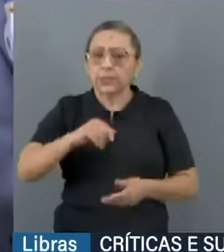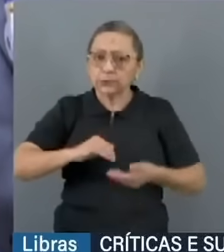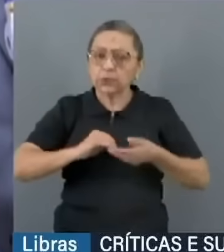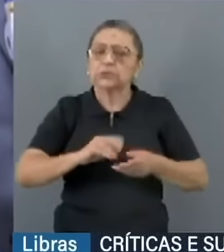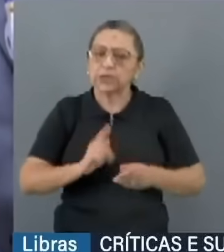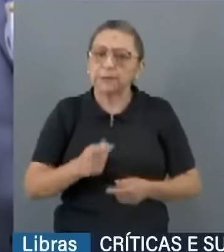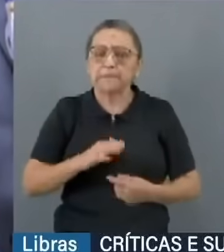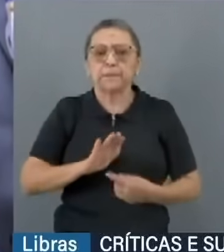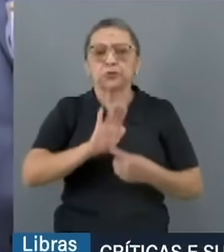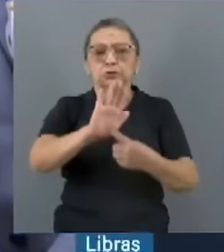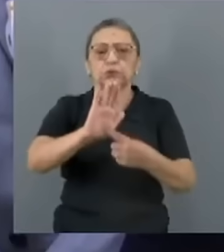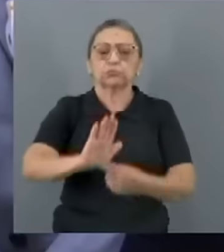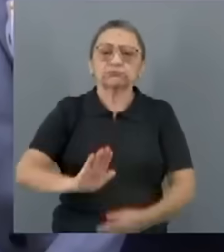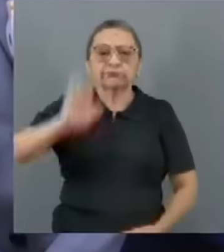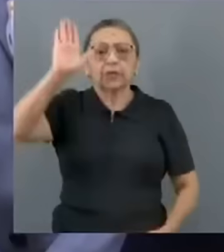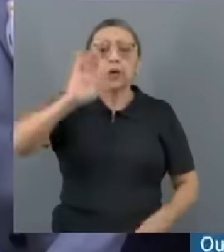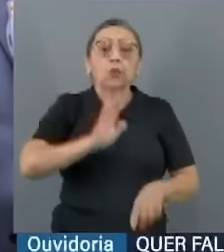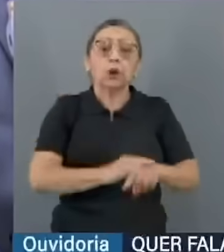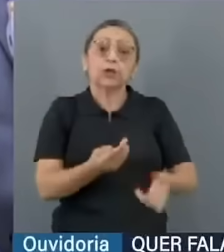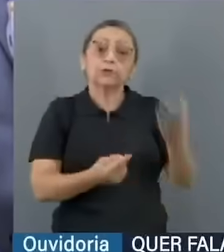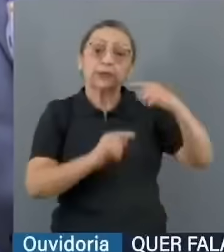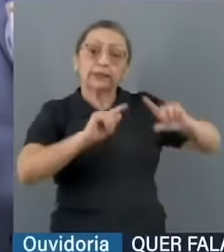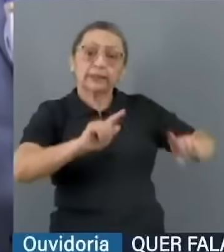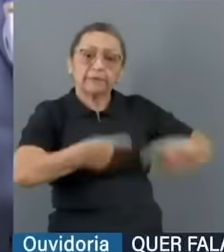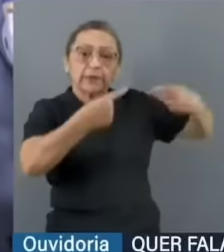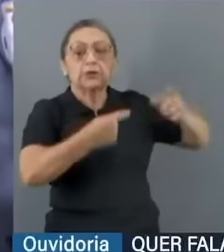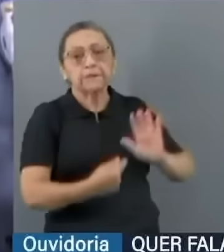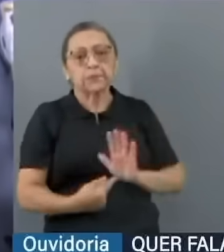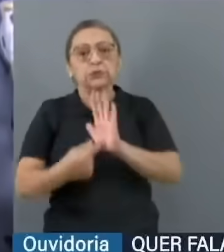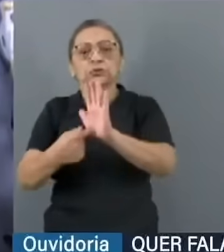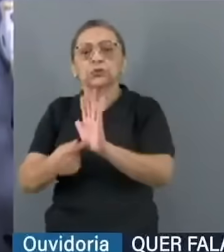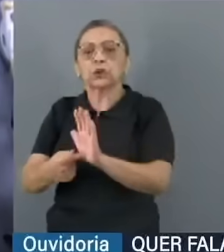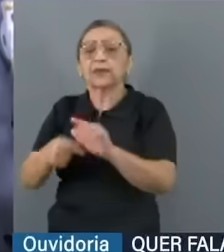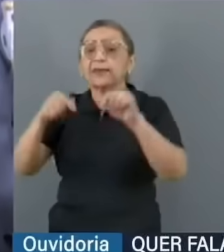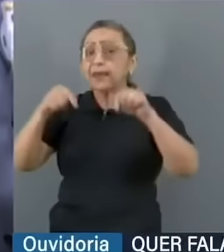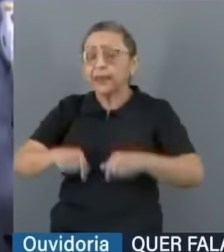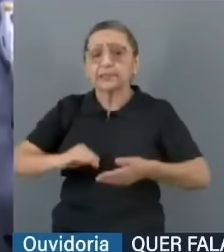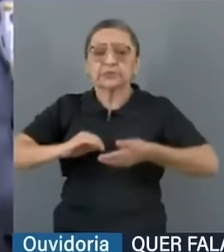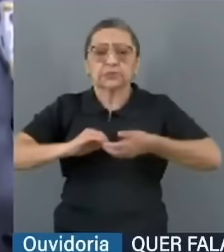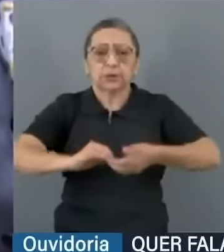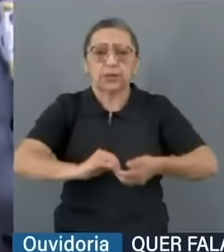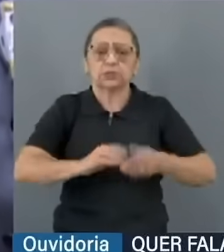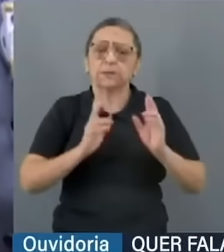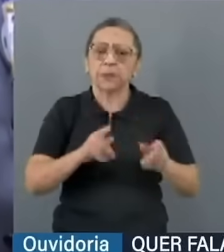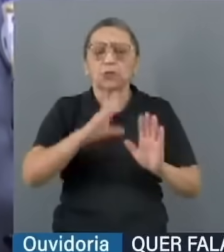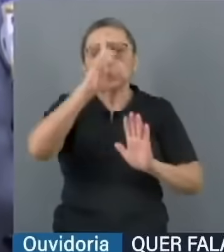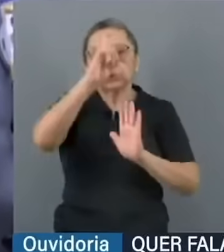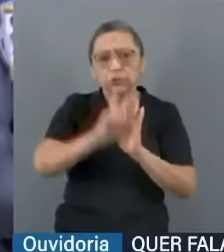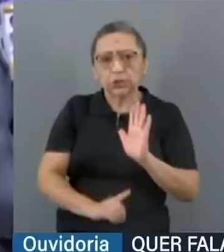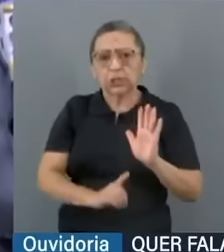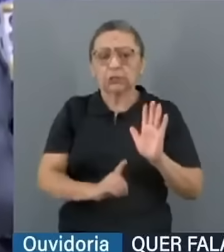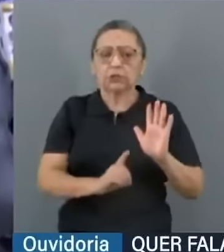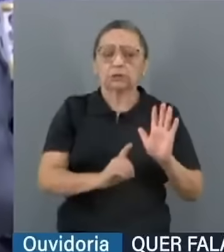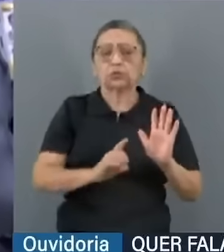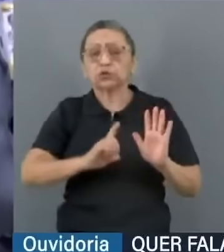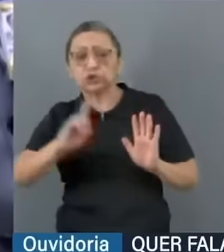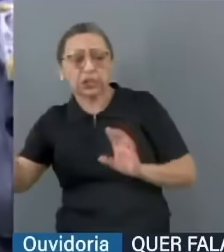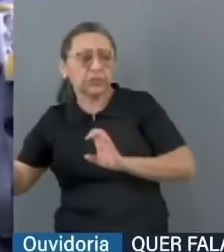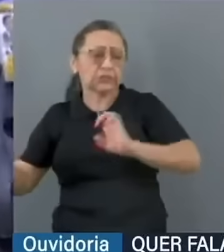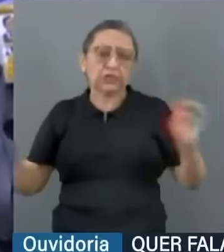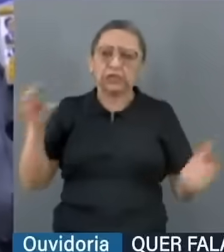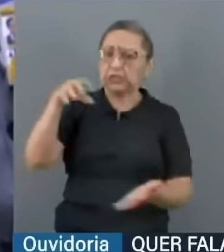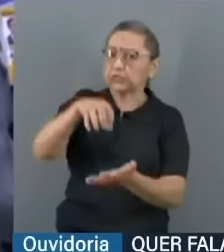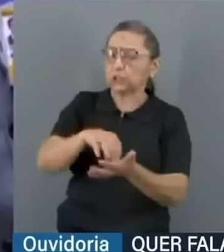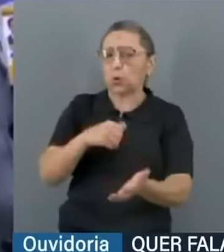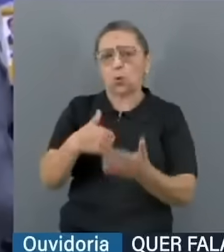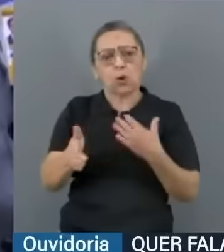mostrou. Quando ele foi desafiado, ele mostrou. E é esse Congresso, com direita ou esquerda, com centro ou